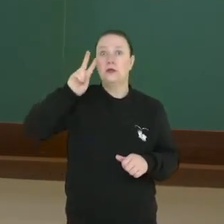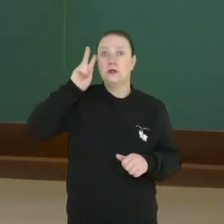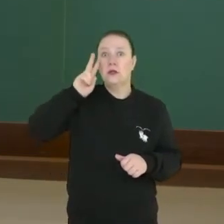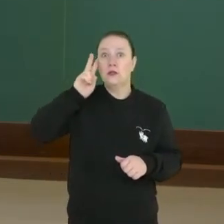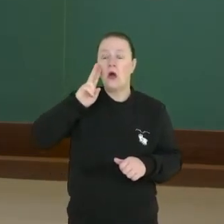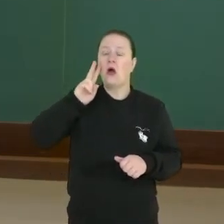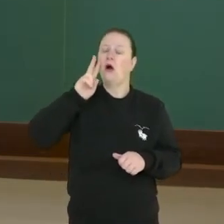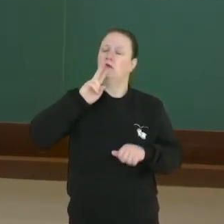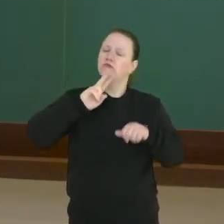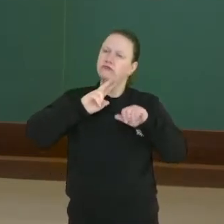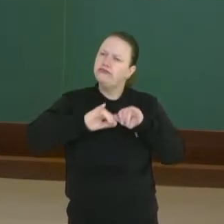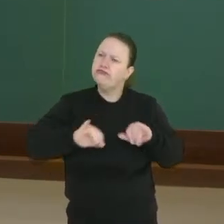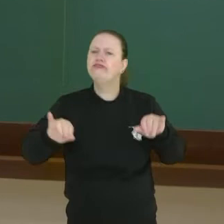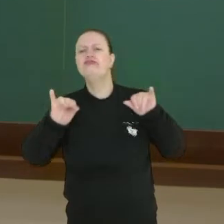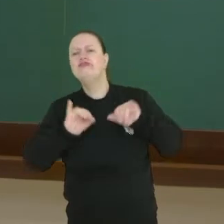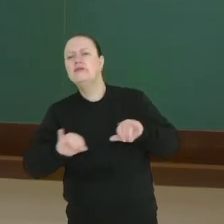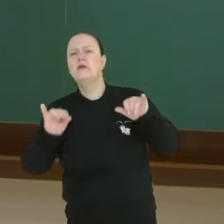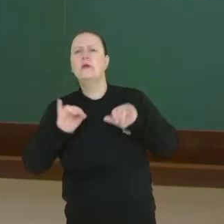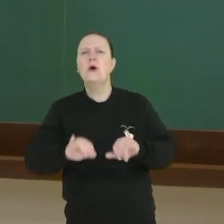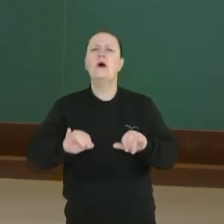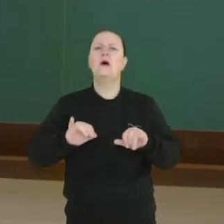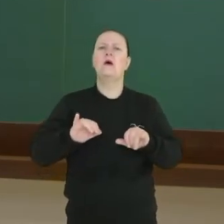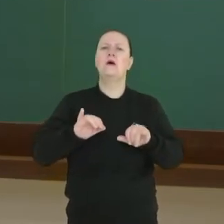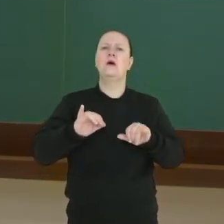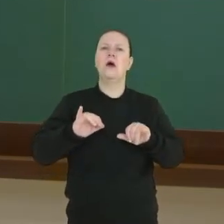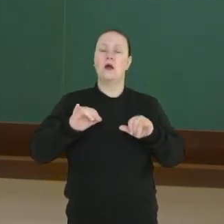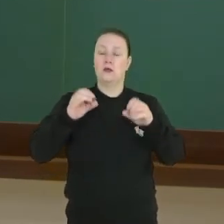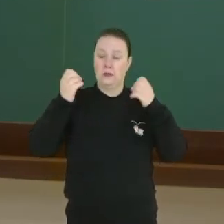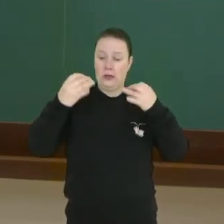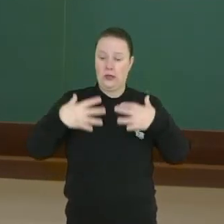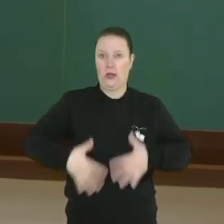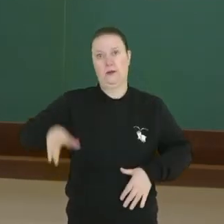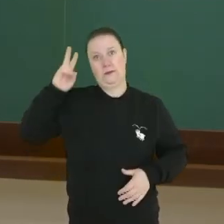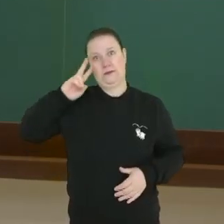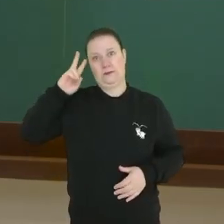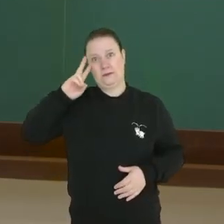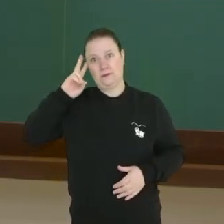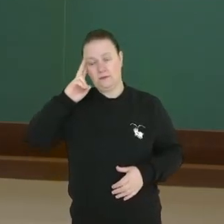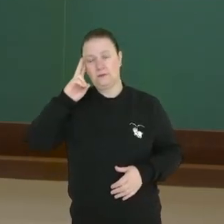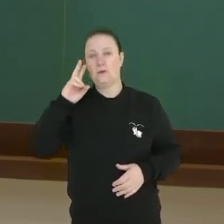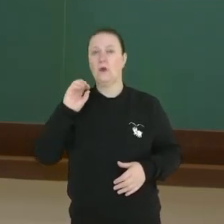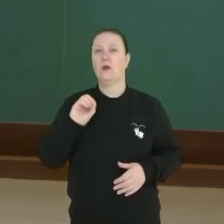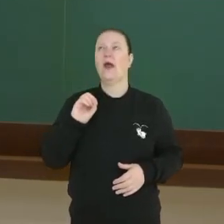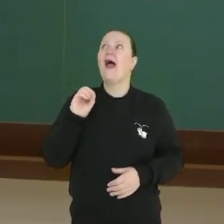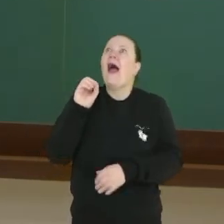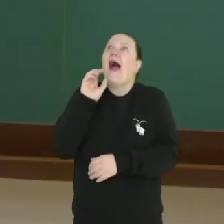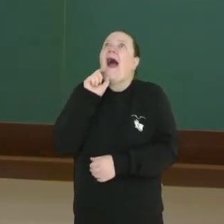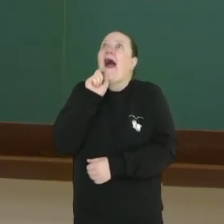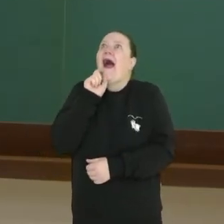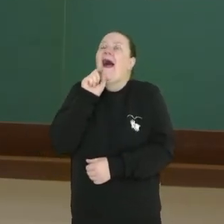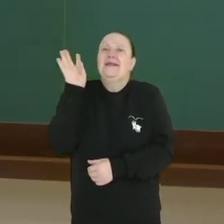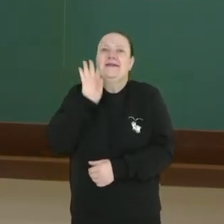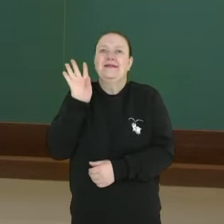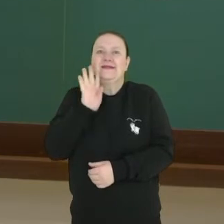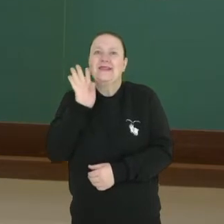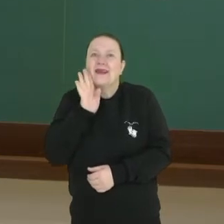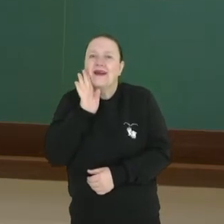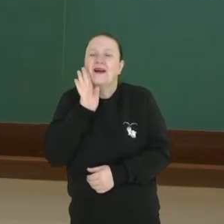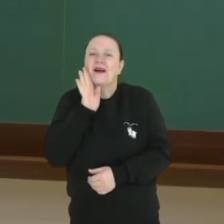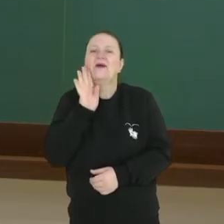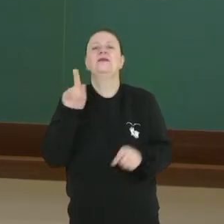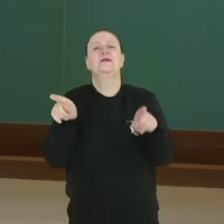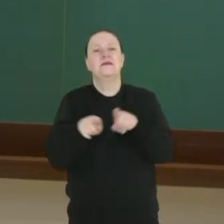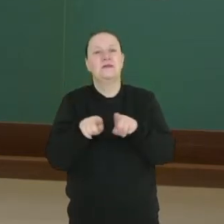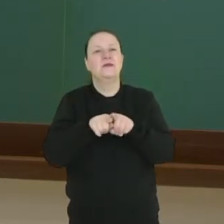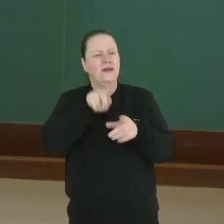vocês, principalmente lá na educação infantil. Então é bem legal, né? Ouvir histórias, ler também é legal, mas ouvir histórias é